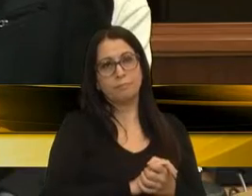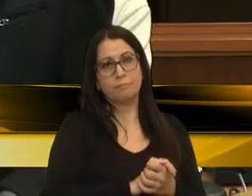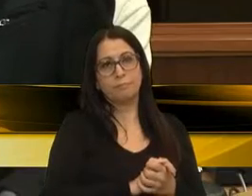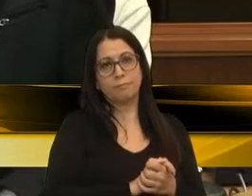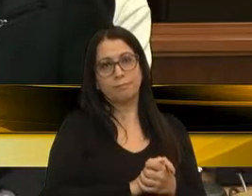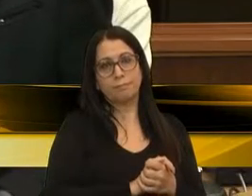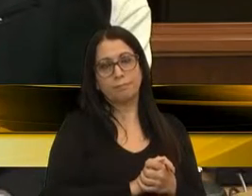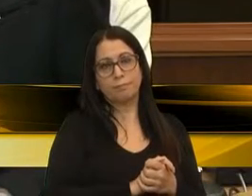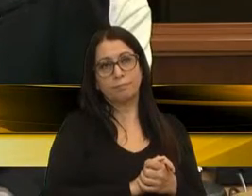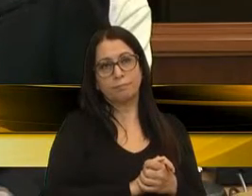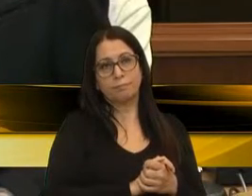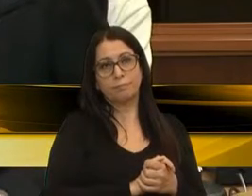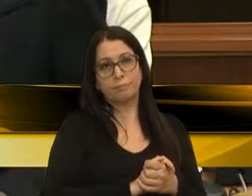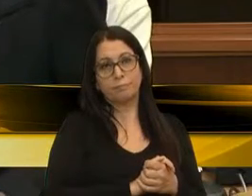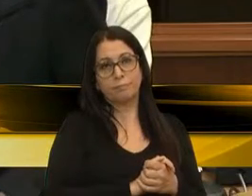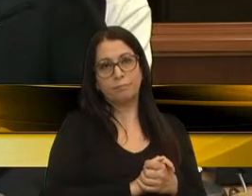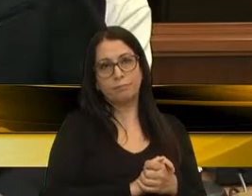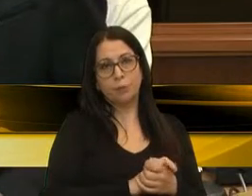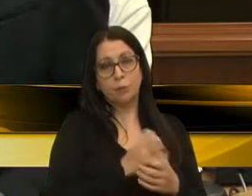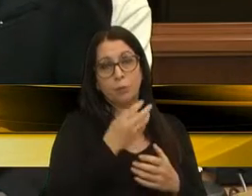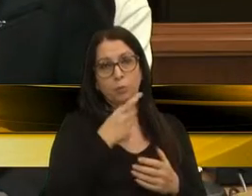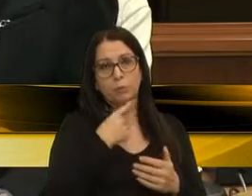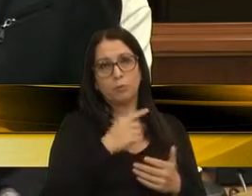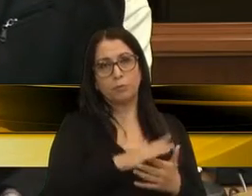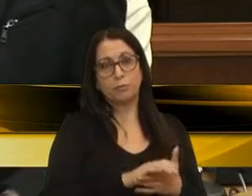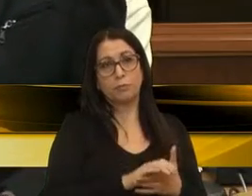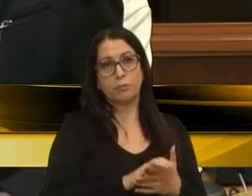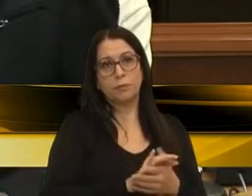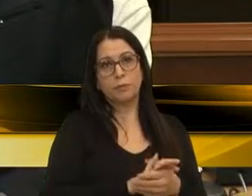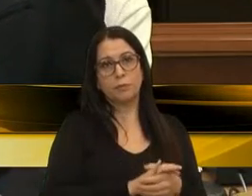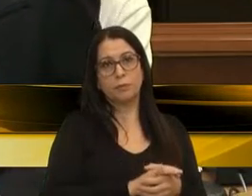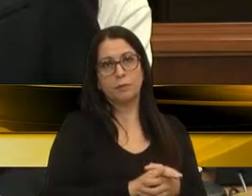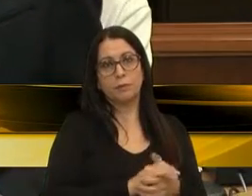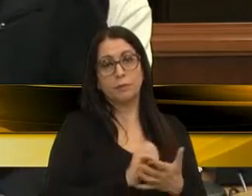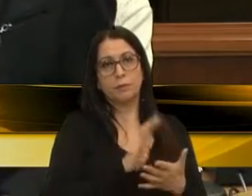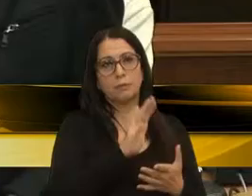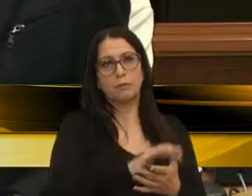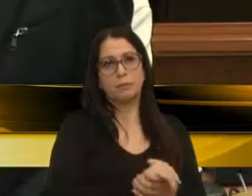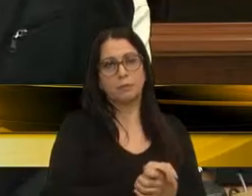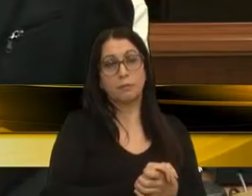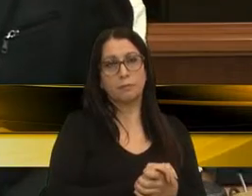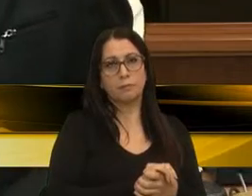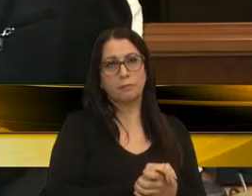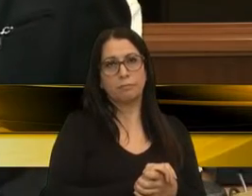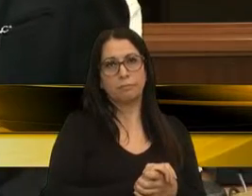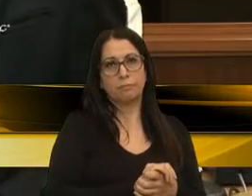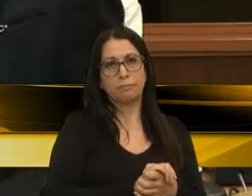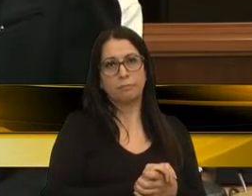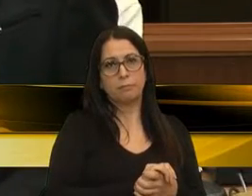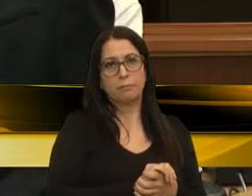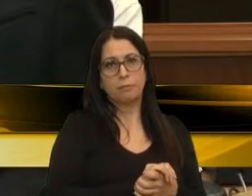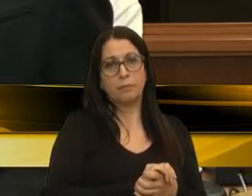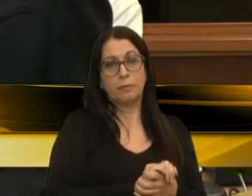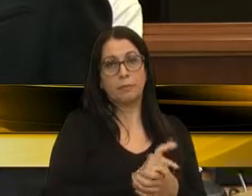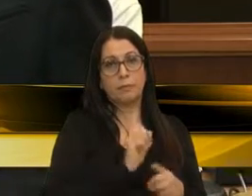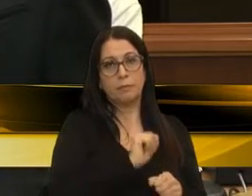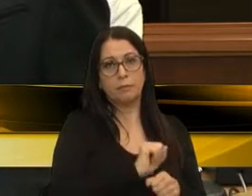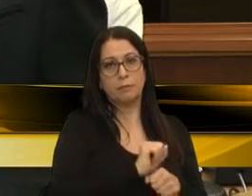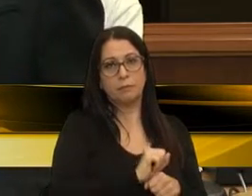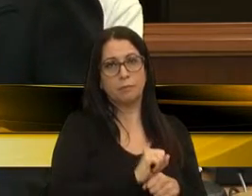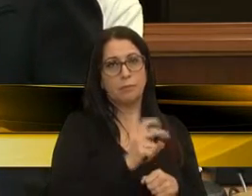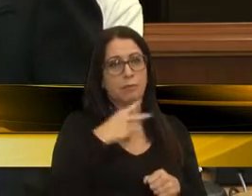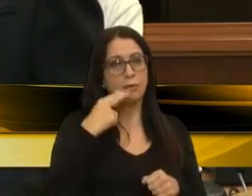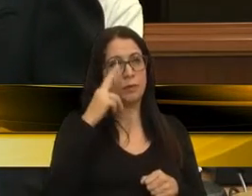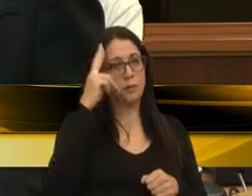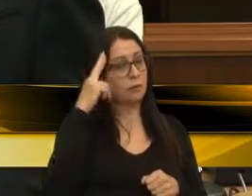mas assim, foram dadas assim, com muita boa vontade e benevolência, né? Então, a gente vai aguardar, vereador